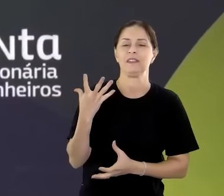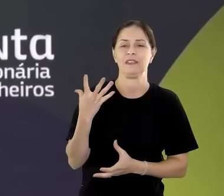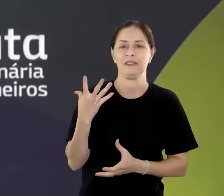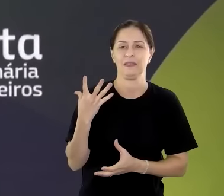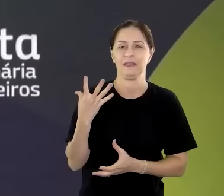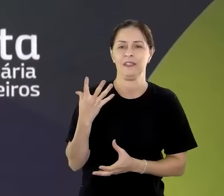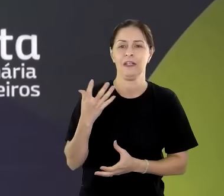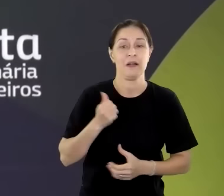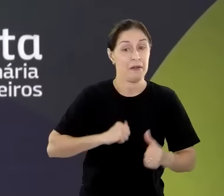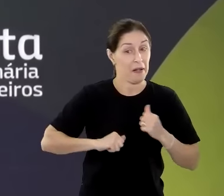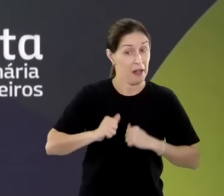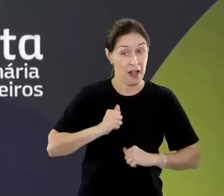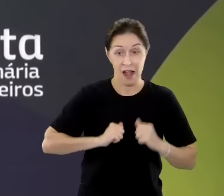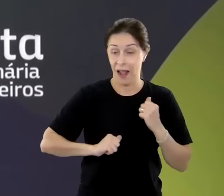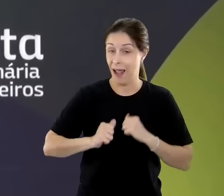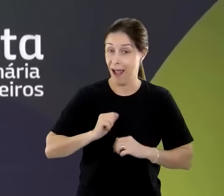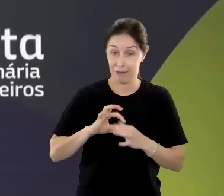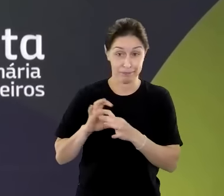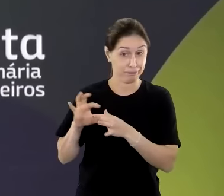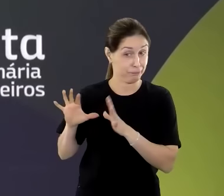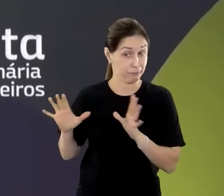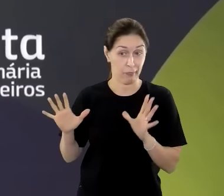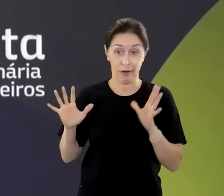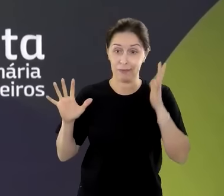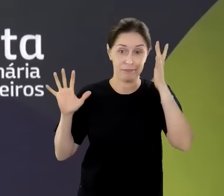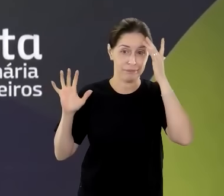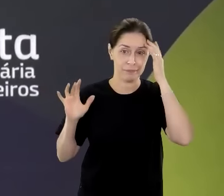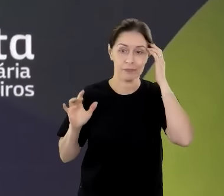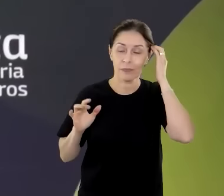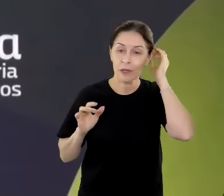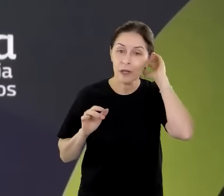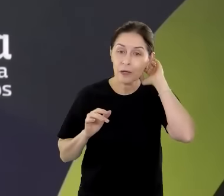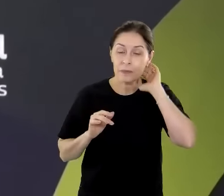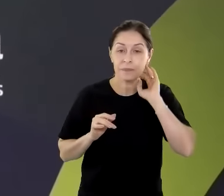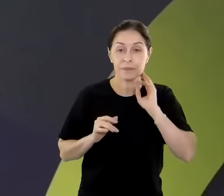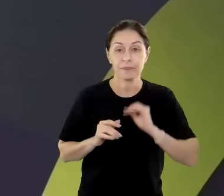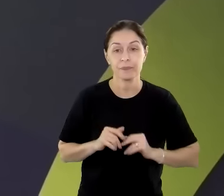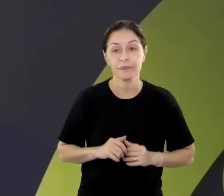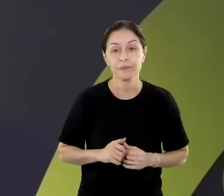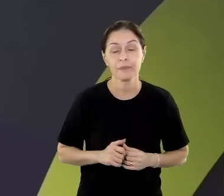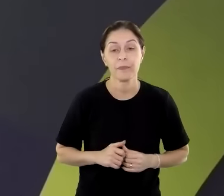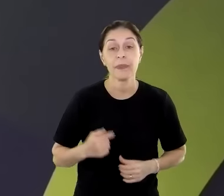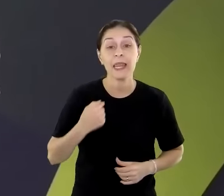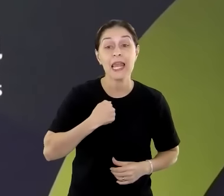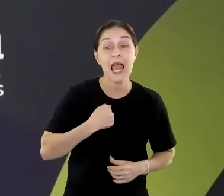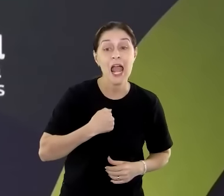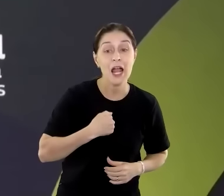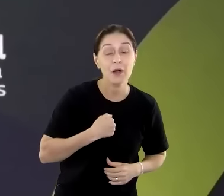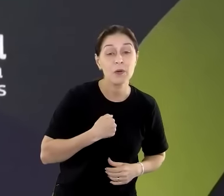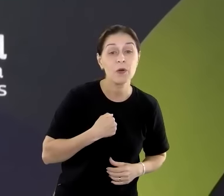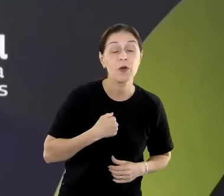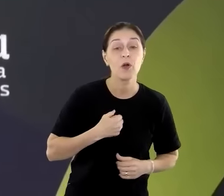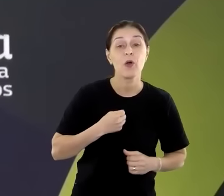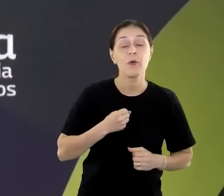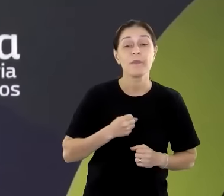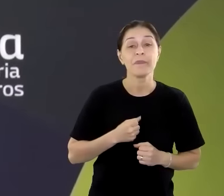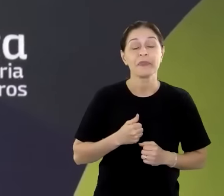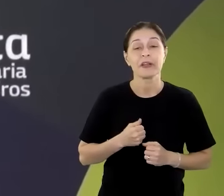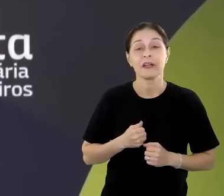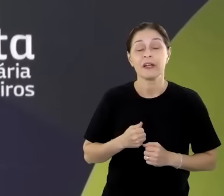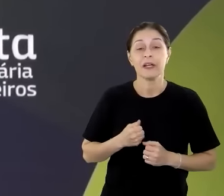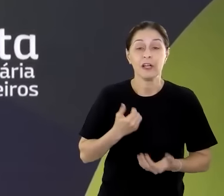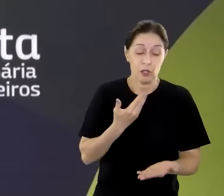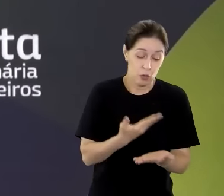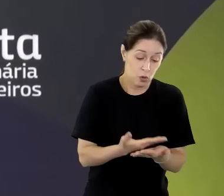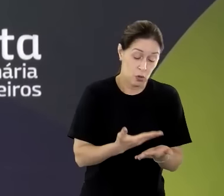Campinas, e eu estou de madrugada, só tinha um bebedouro em todo o andar, e ficava no final